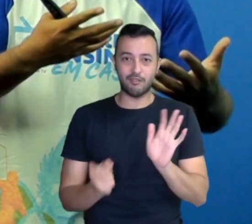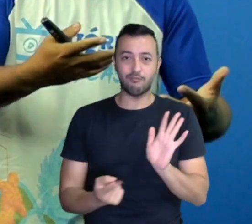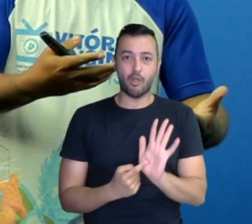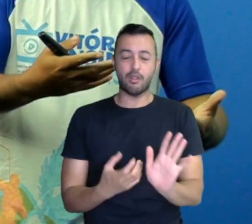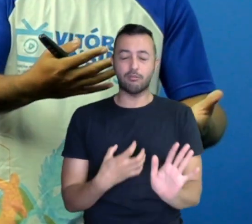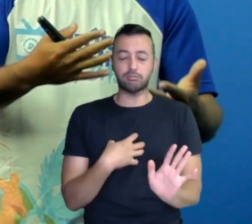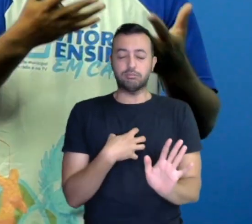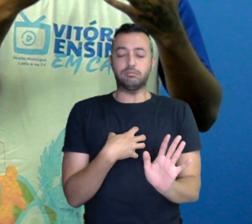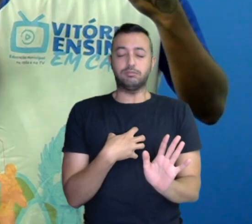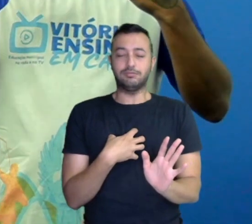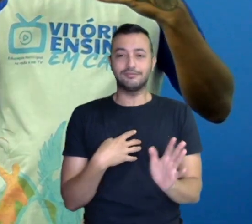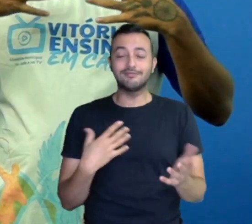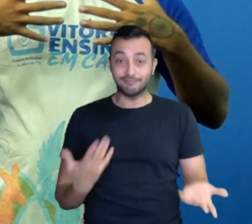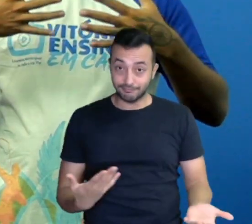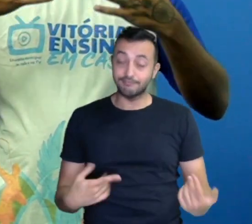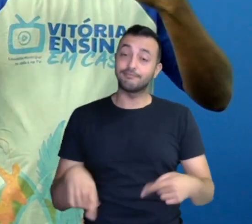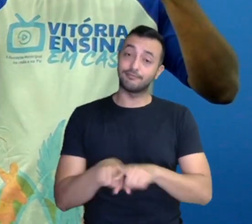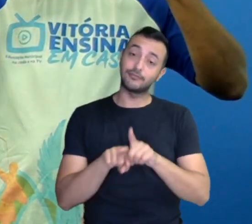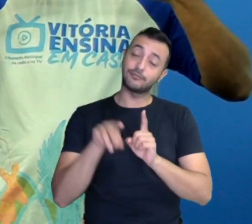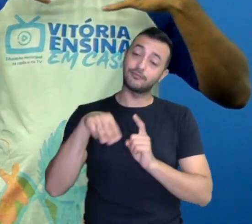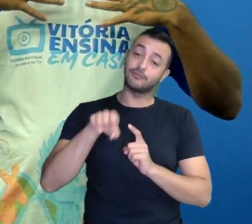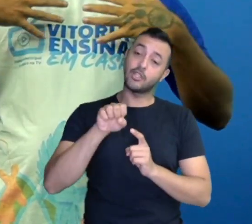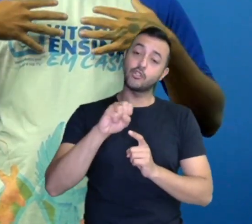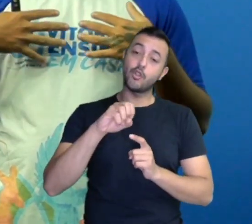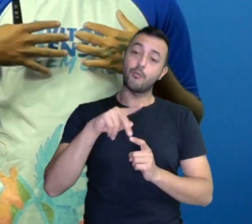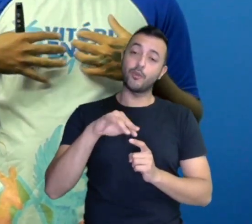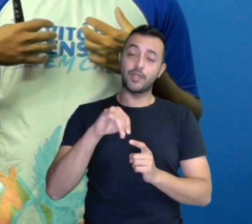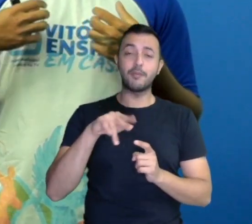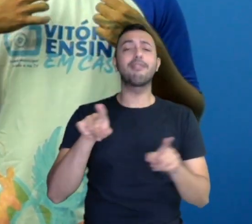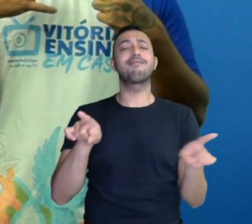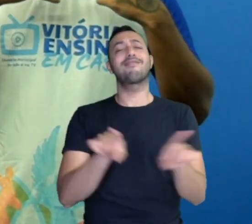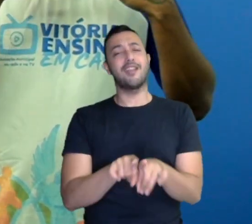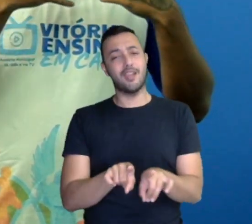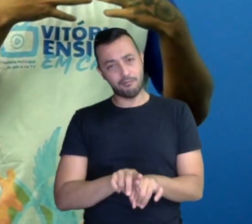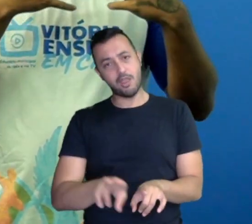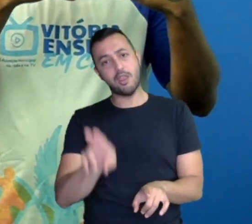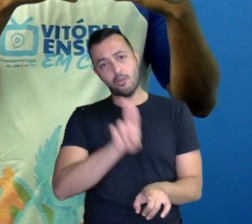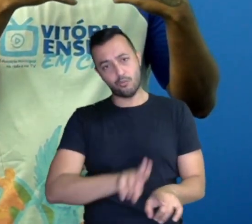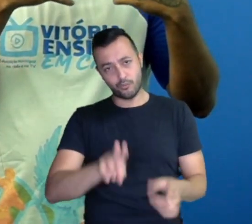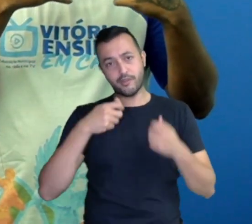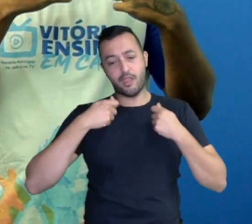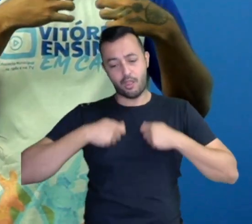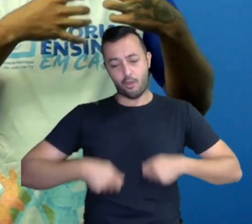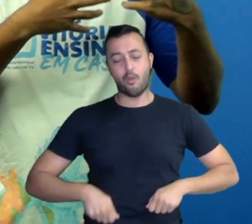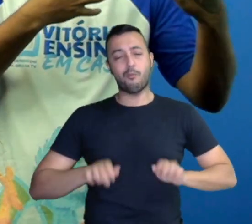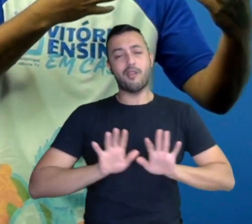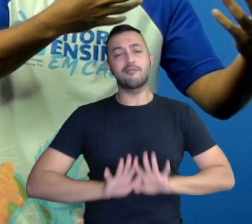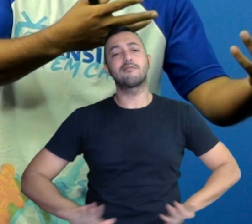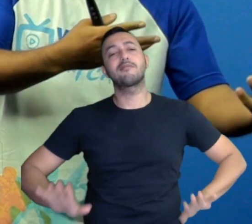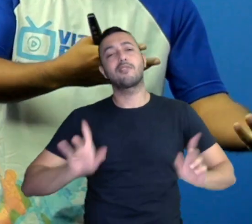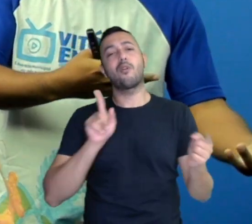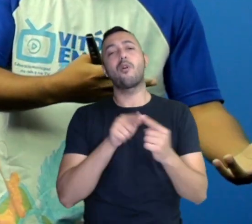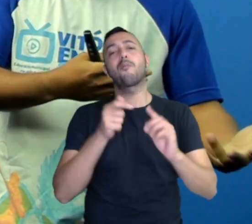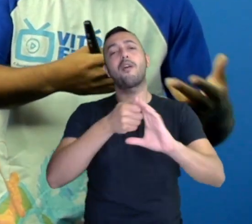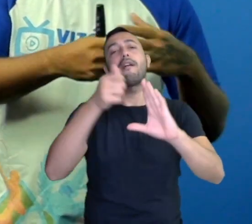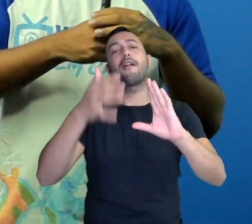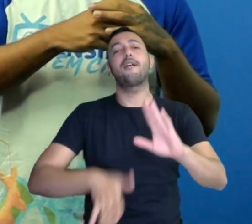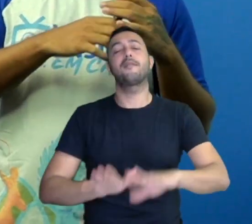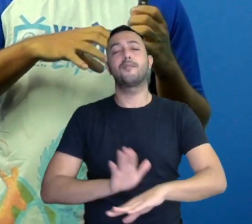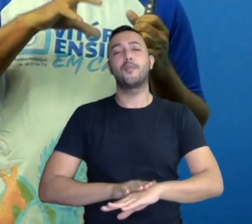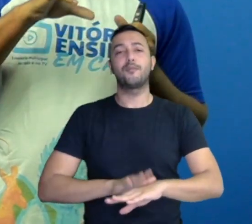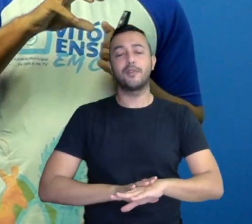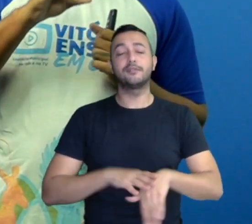demonstrar que estamos em luto. Na Mesopotâmia também existia uma vestimenta, né, que era uma vestimenta característica desse